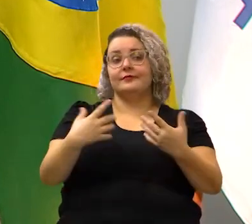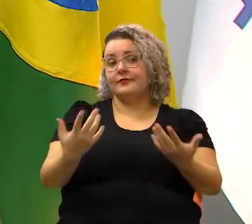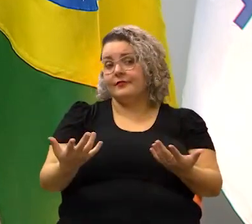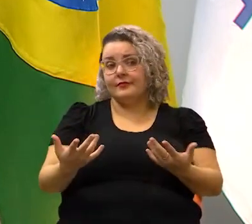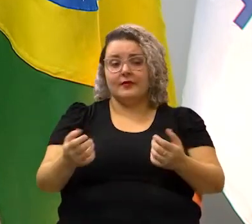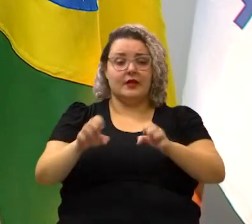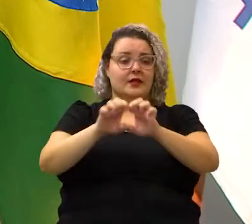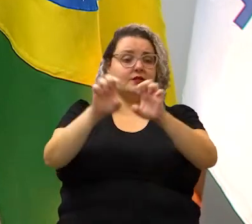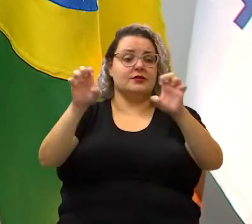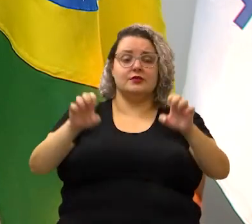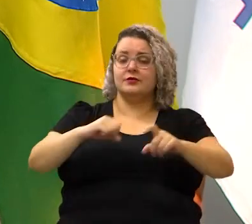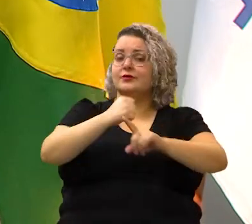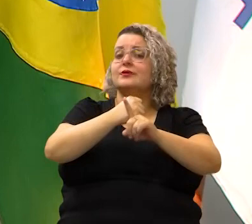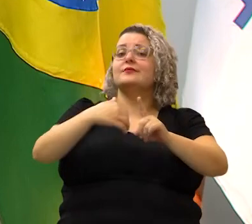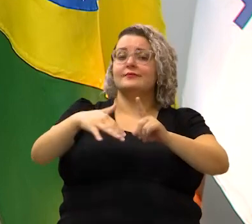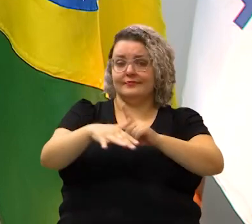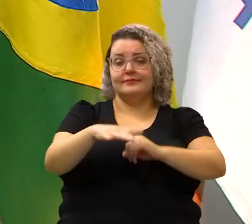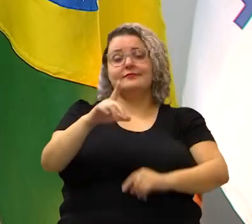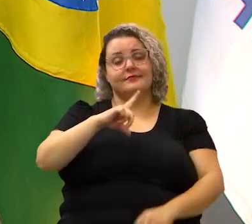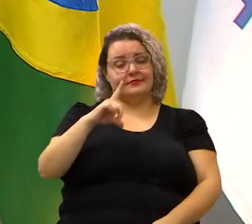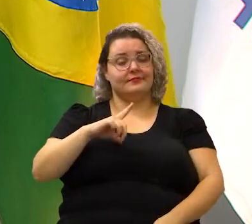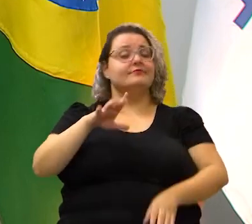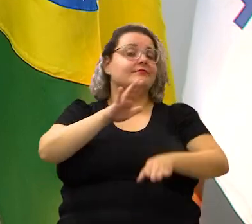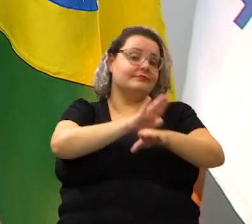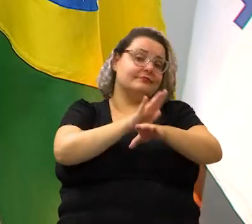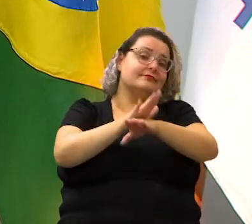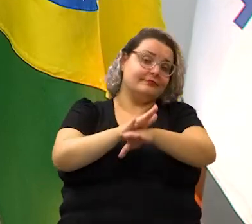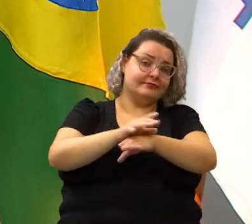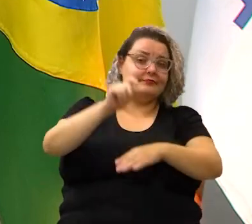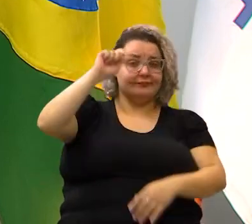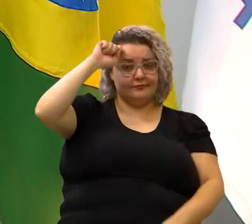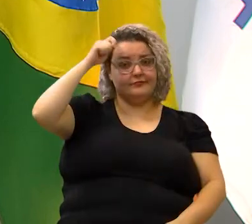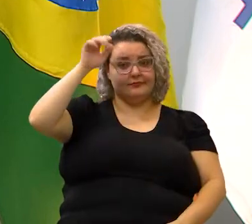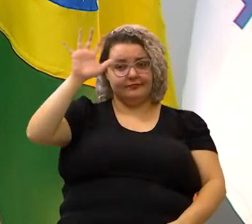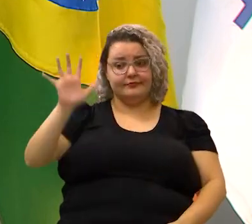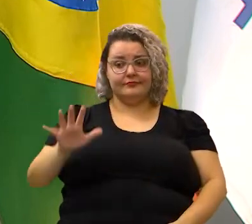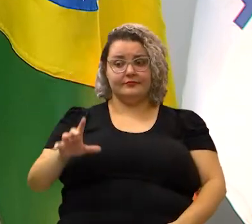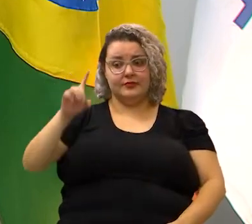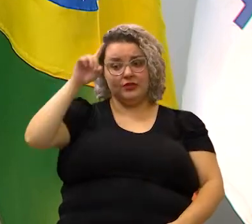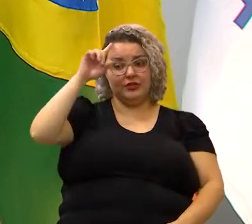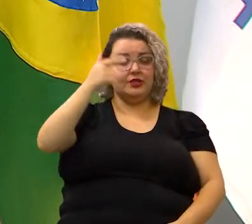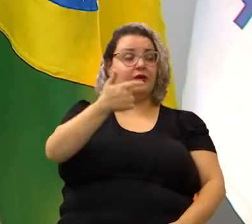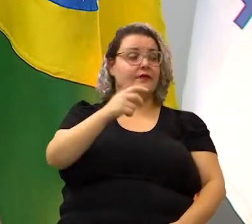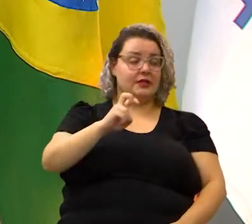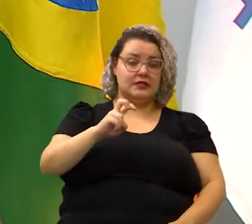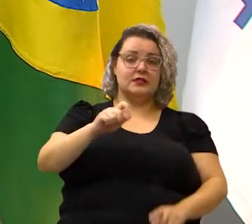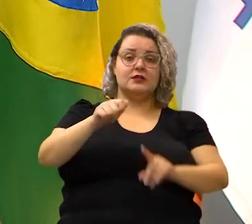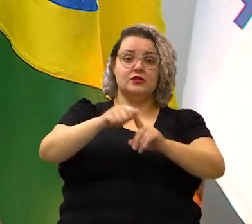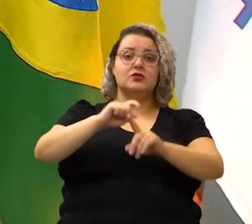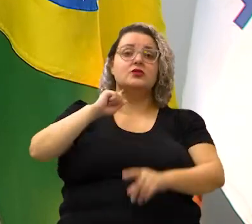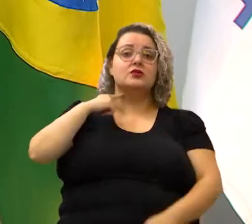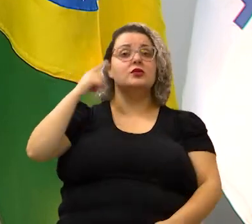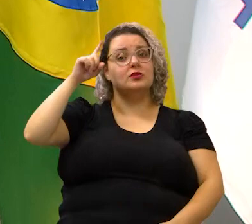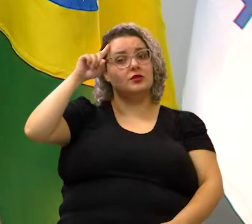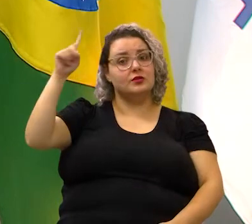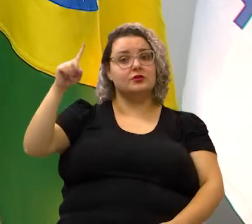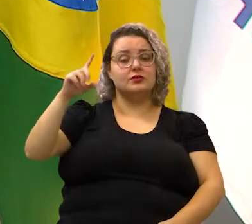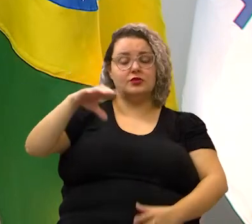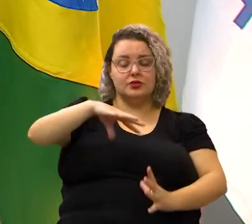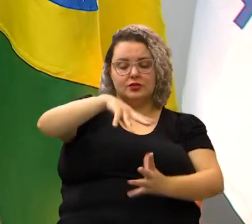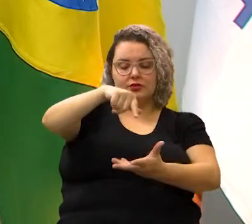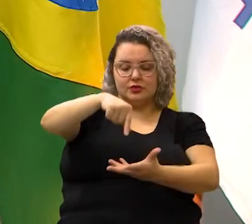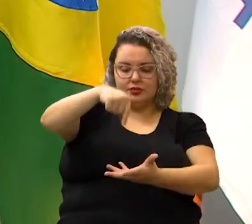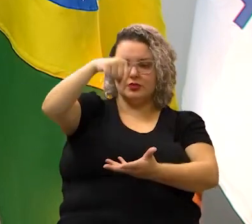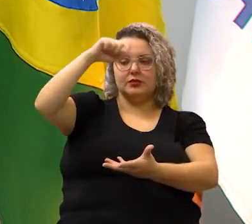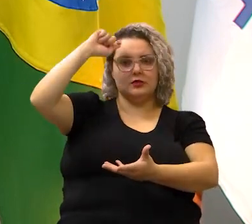a formação a estrutura social possui a contribuição desses africanos dia 25 de maio